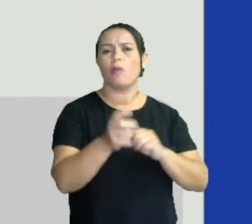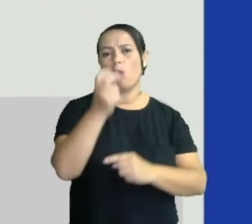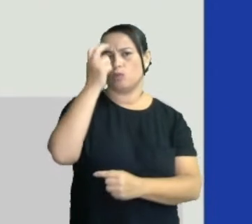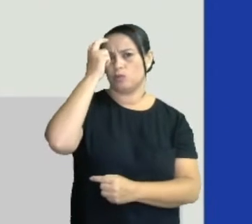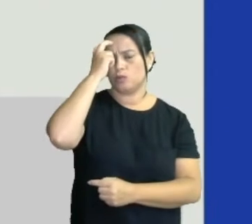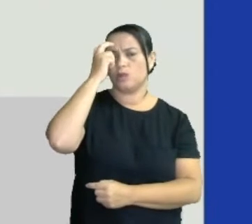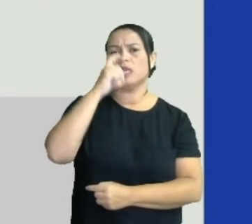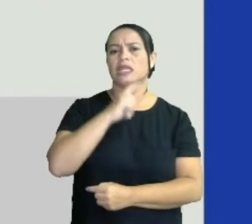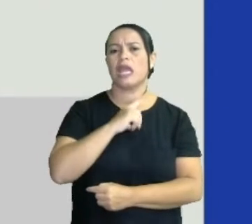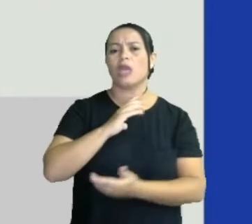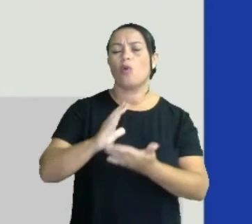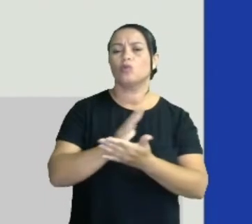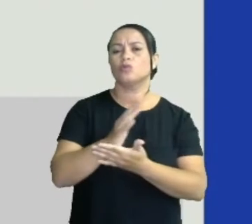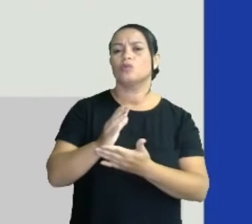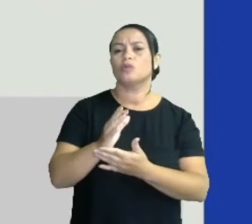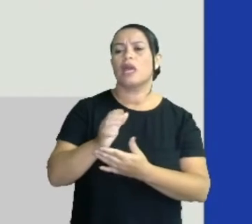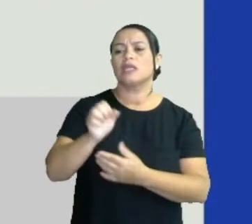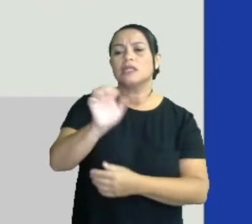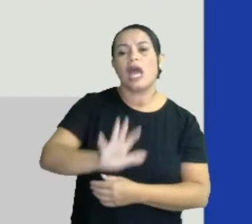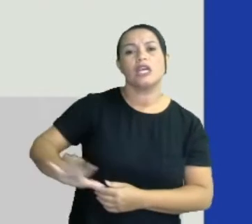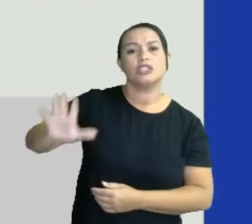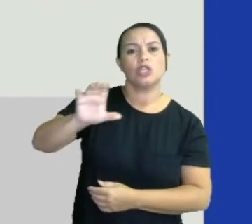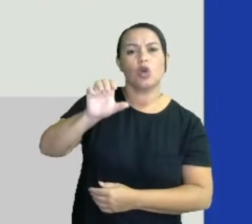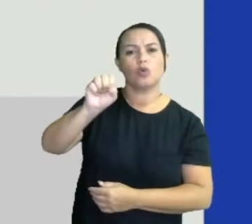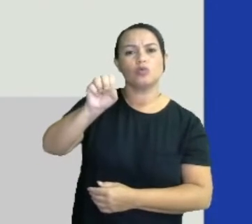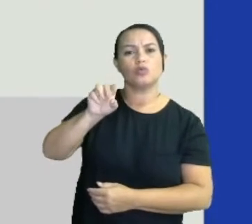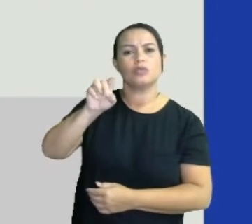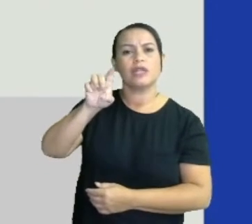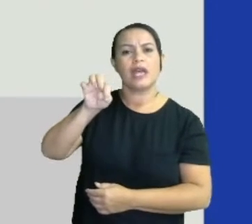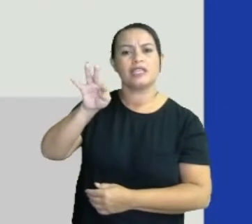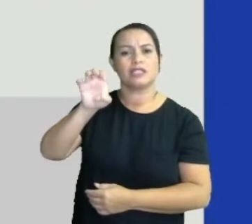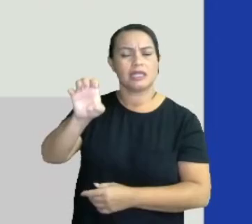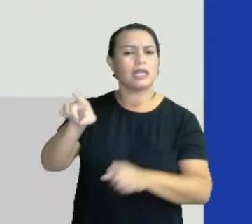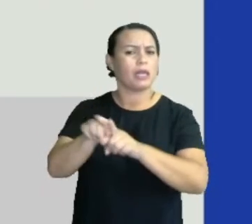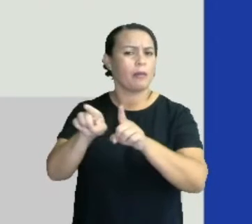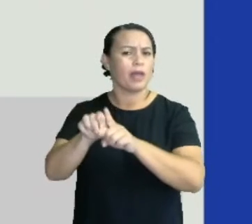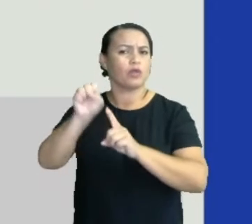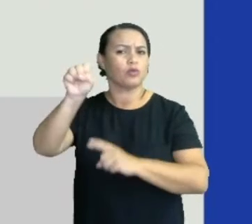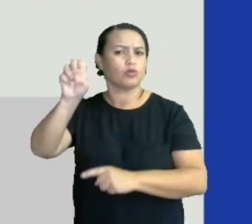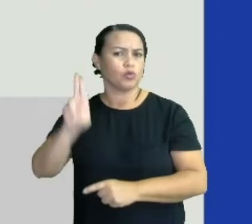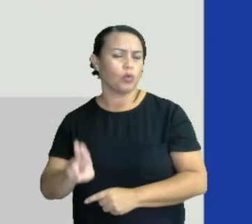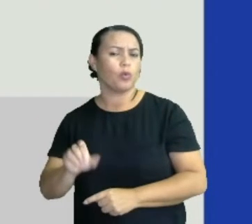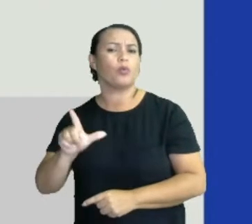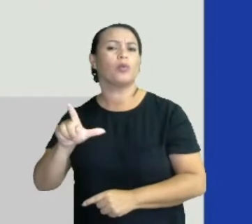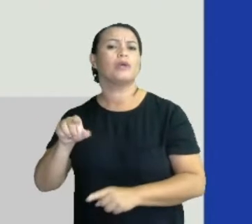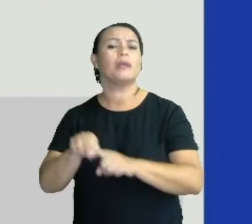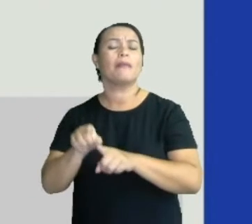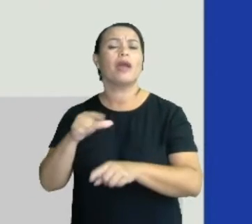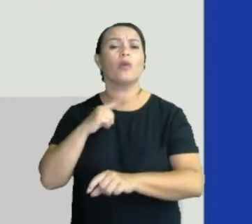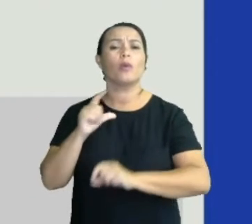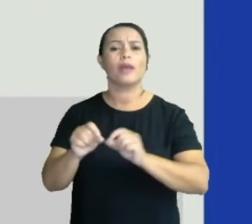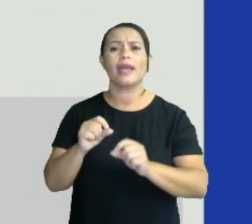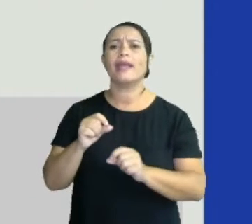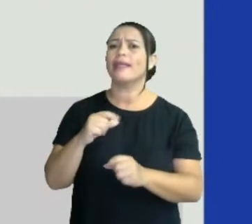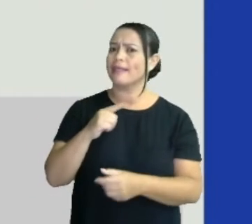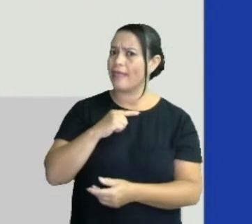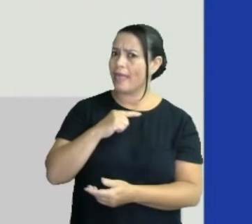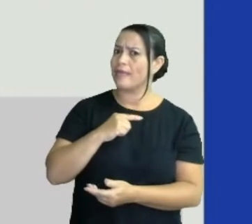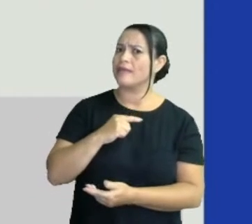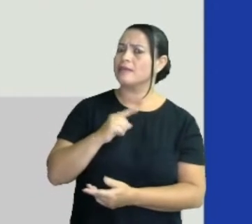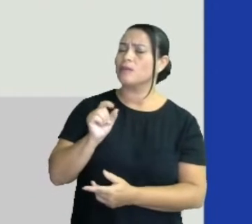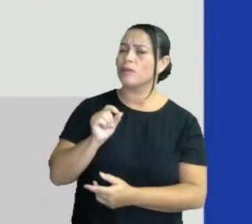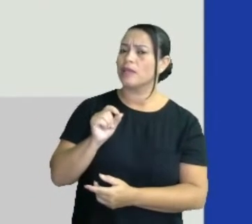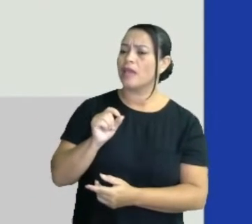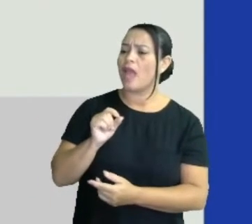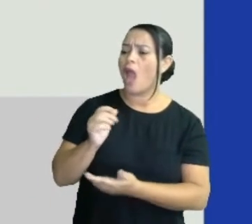bairros na região sudeste, por exemplo, do Brasil, na região sul, que são dedicados a esses